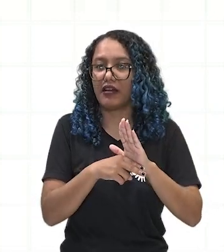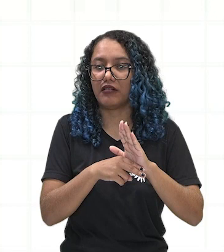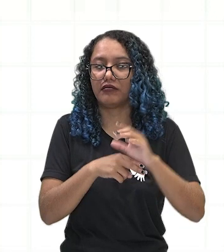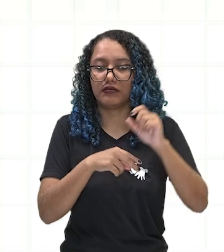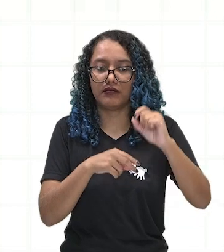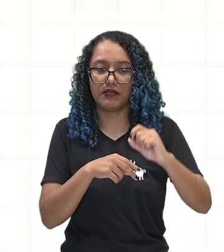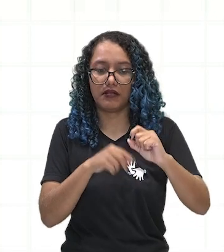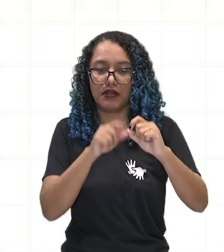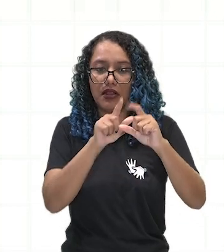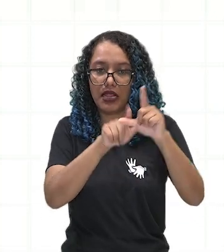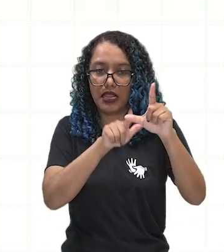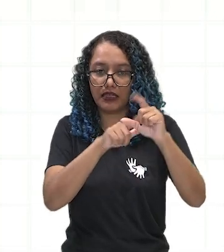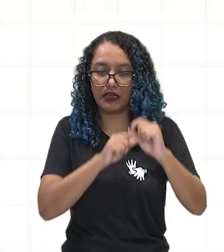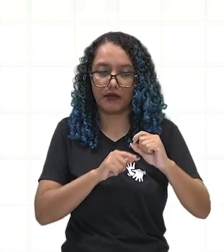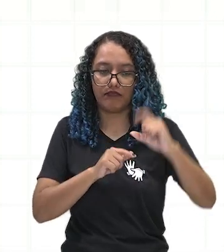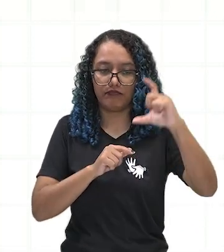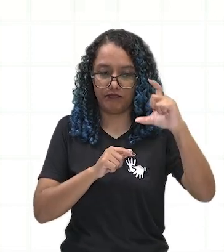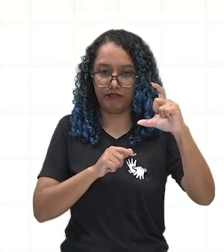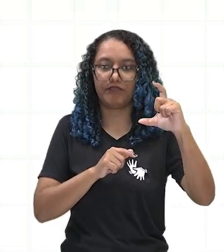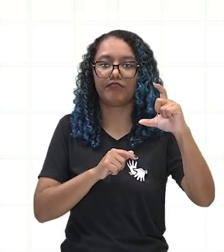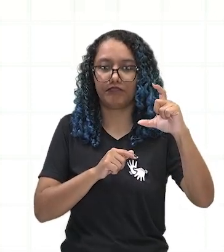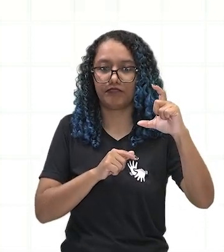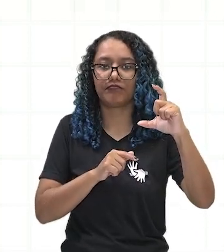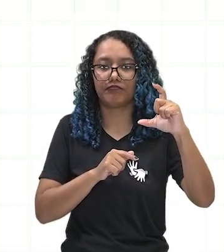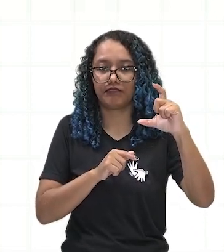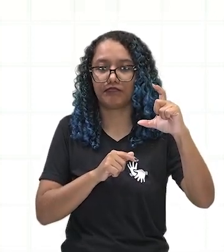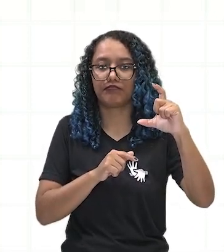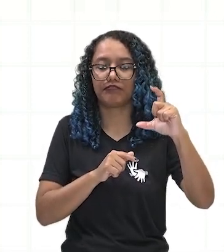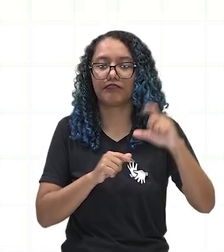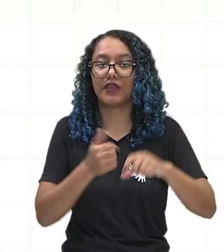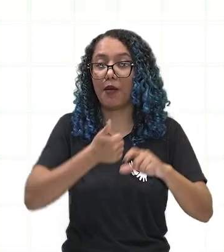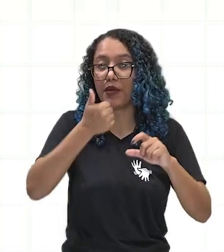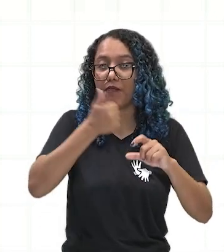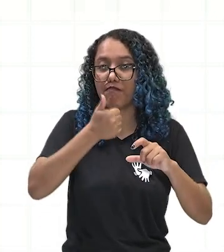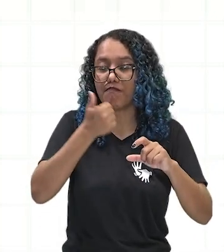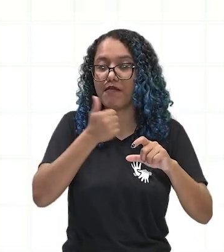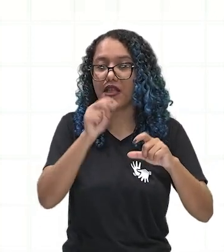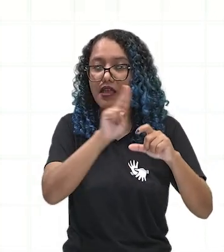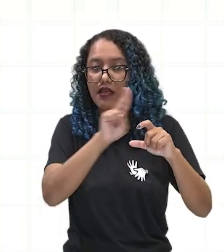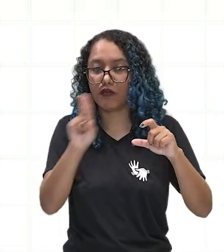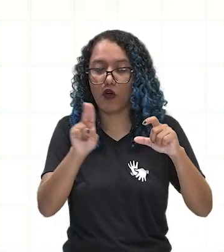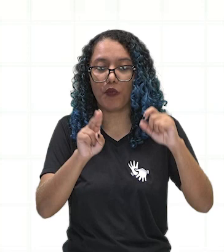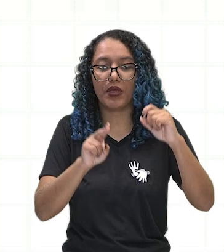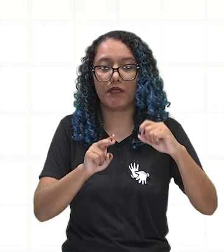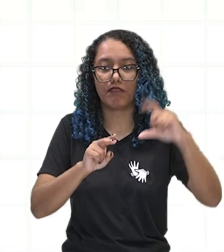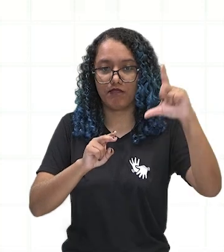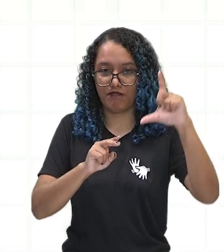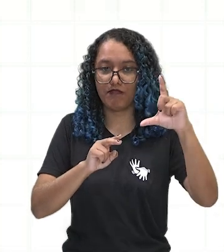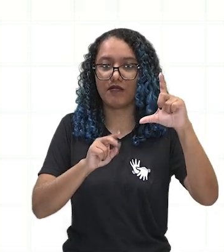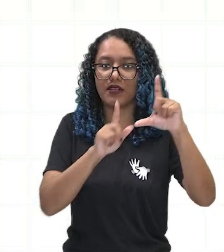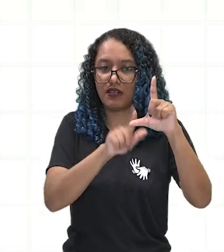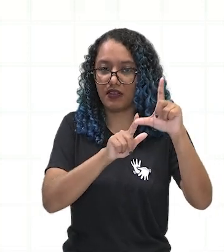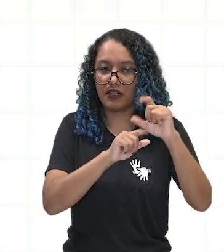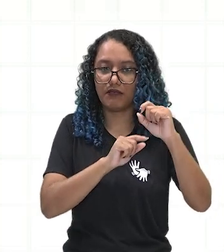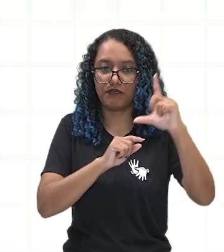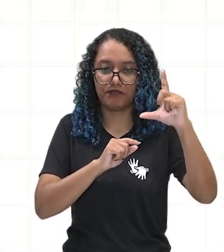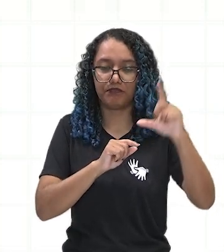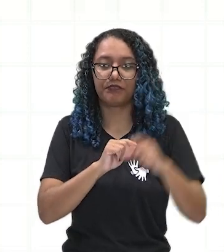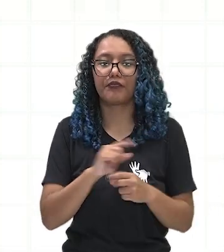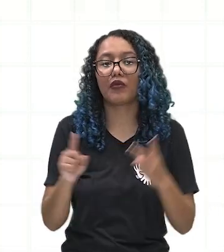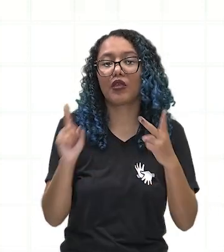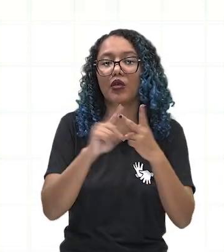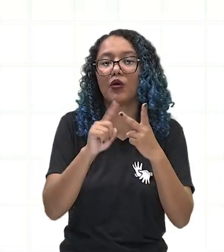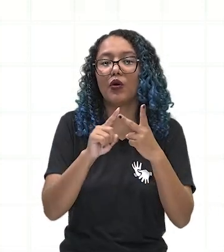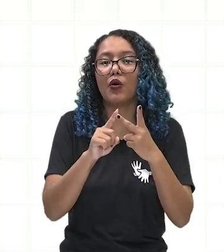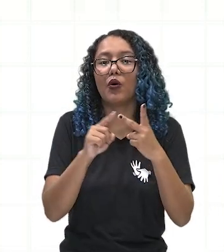esse primeiro nome que corresponde ao gênero, você inicie ele com letra maiúscula, ok? E